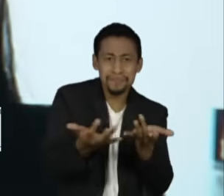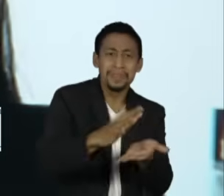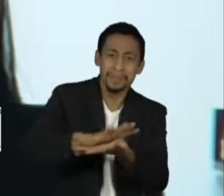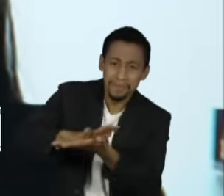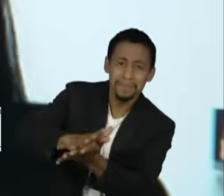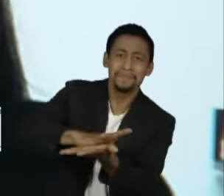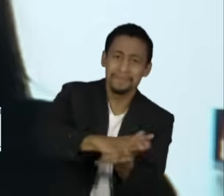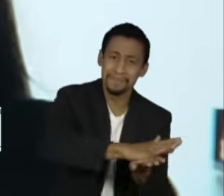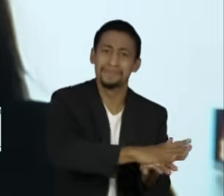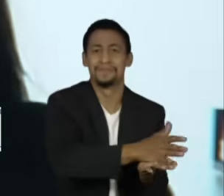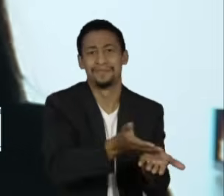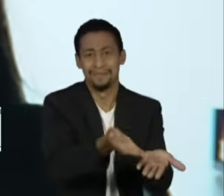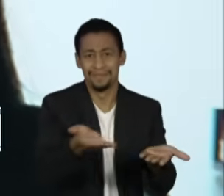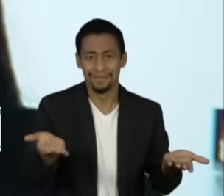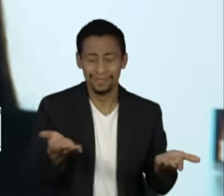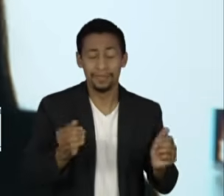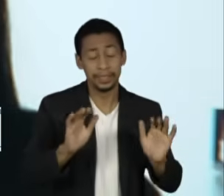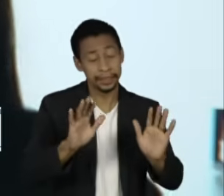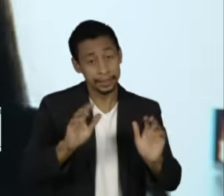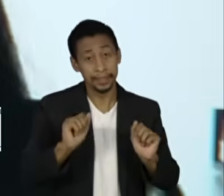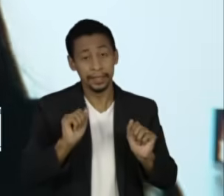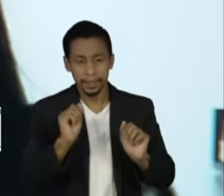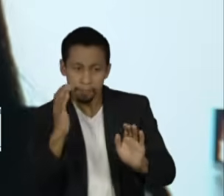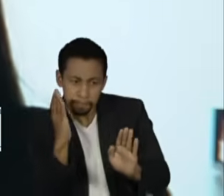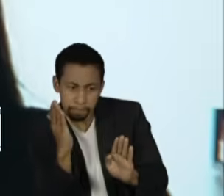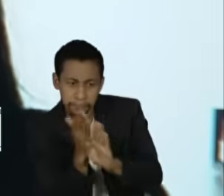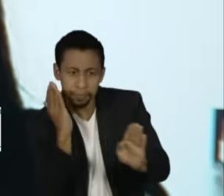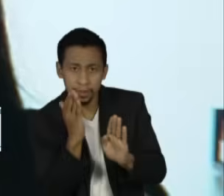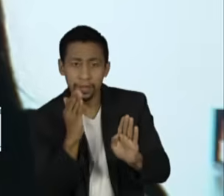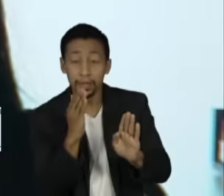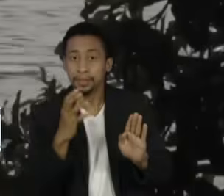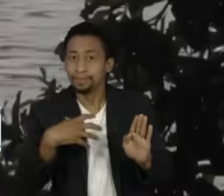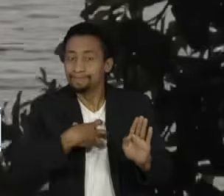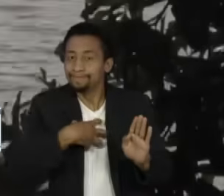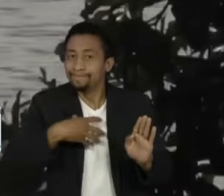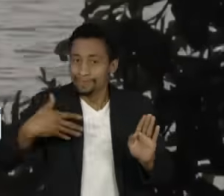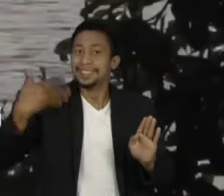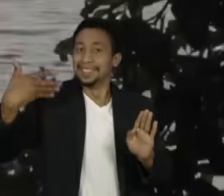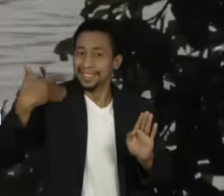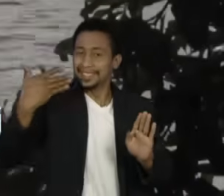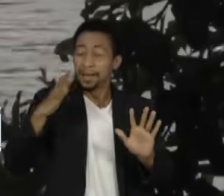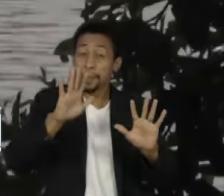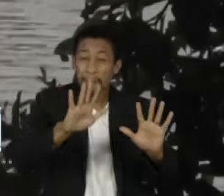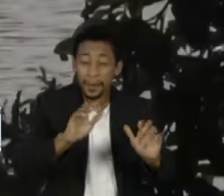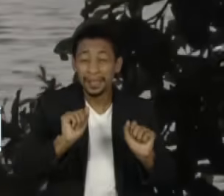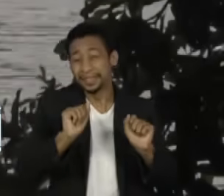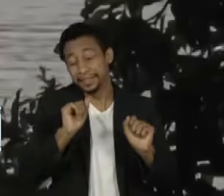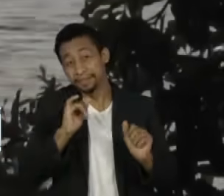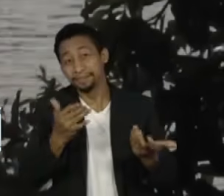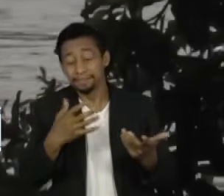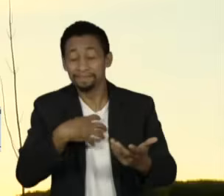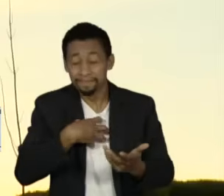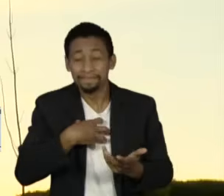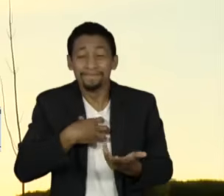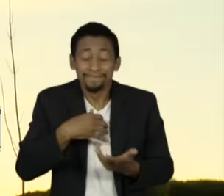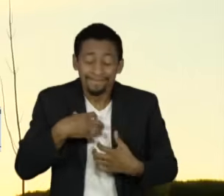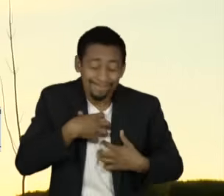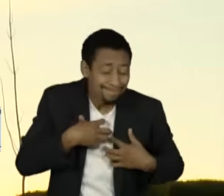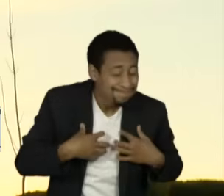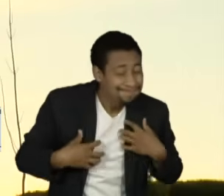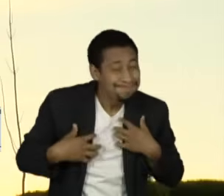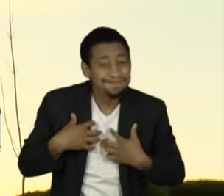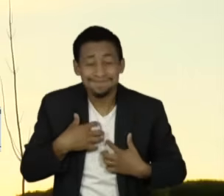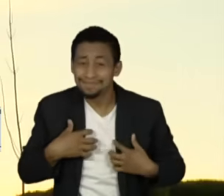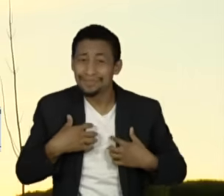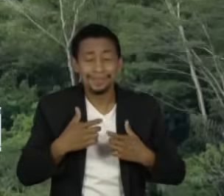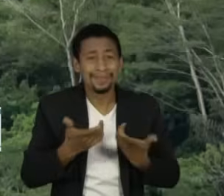uma alegria que você encontra. É sempre bom encontrar espécies novas, mas é um motivo de muita aflição, porque normalmente